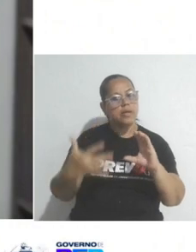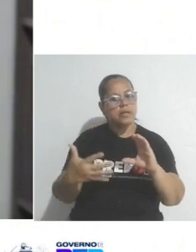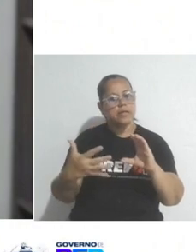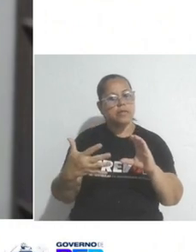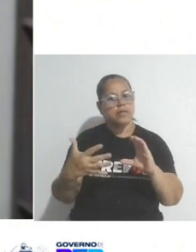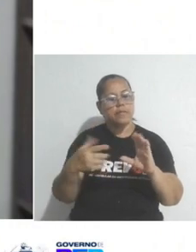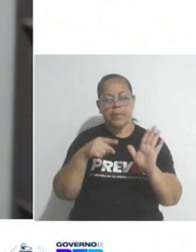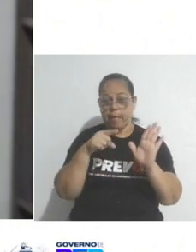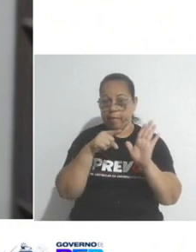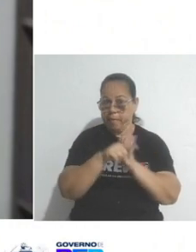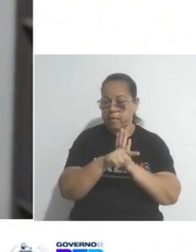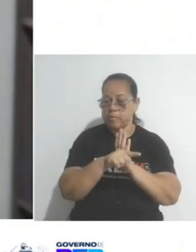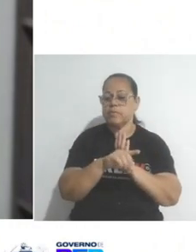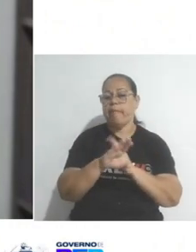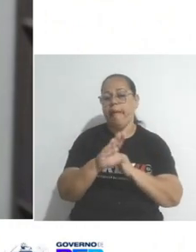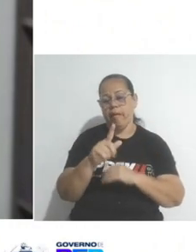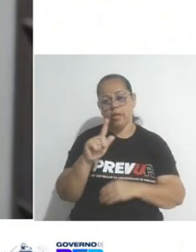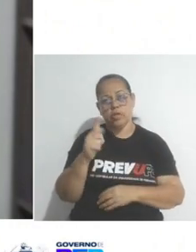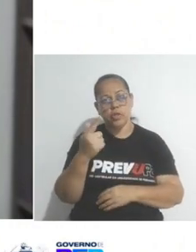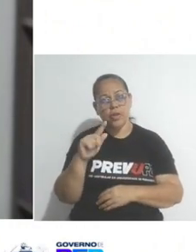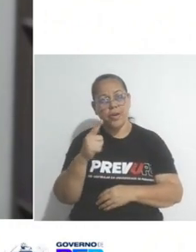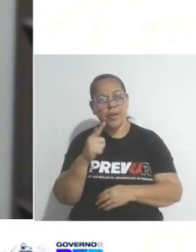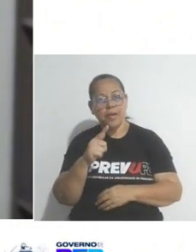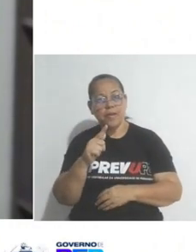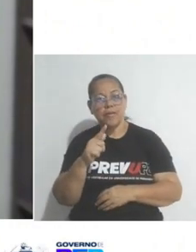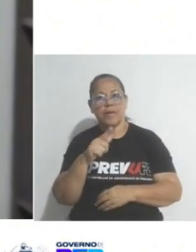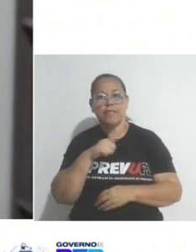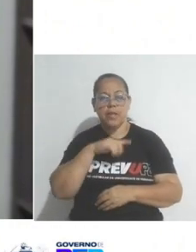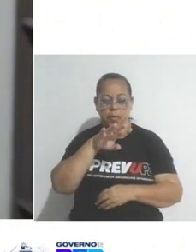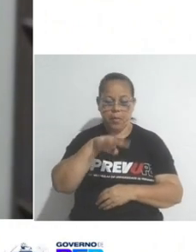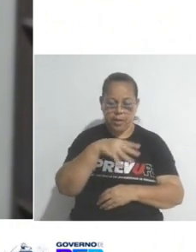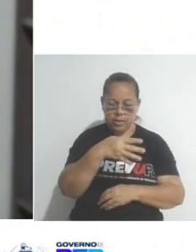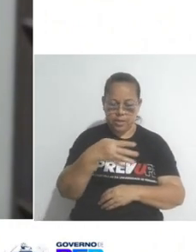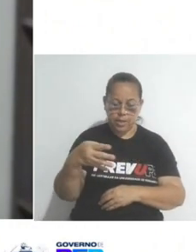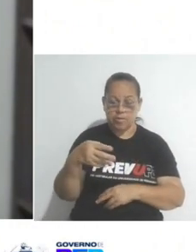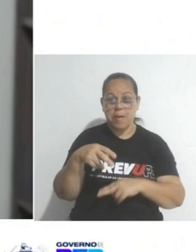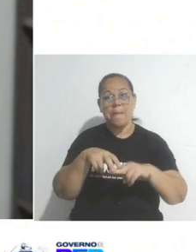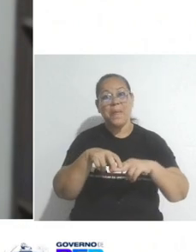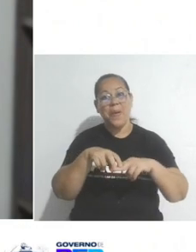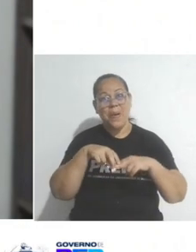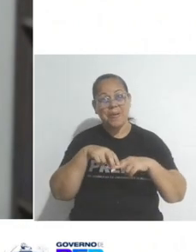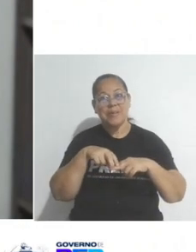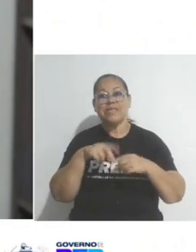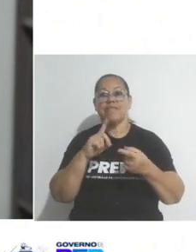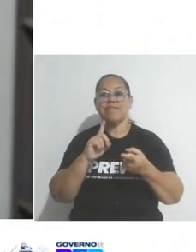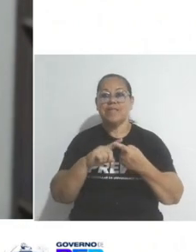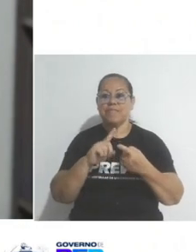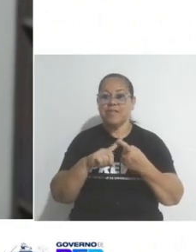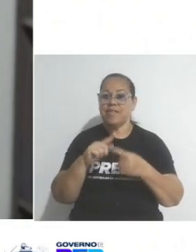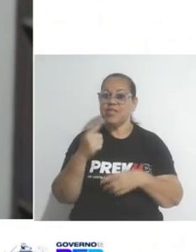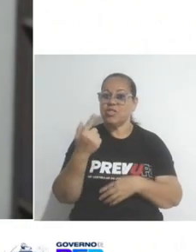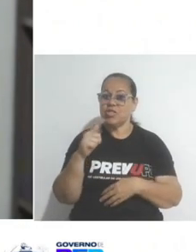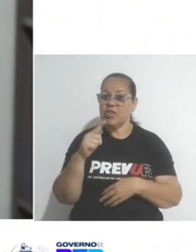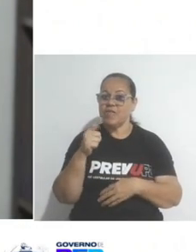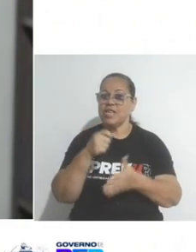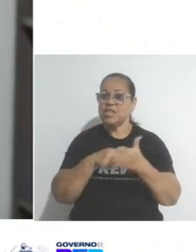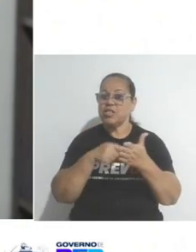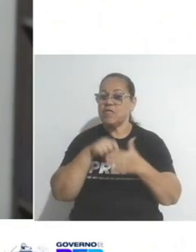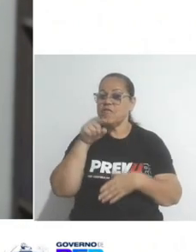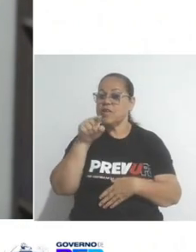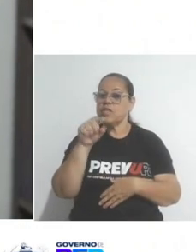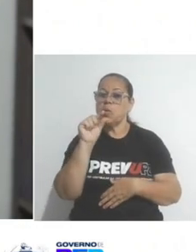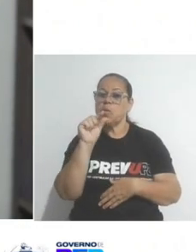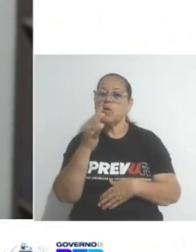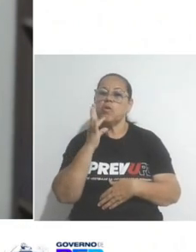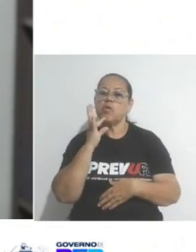uma questão clássica de geografia que cobra a escala e por este motivo é uma questão de geografia que exige de você também um